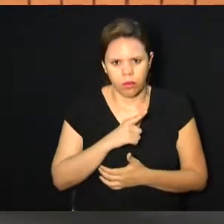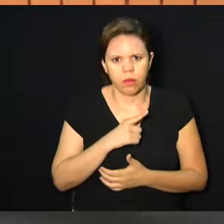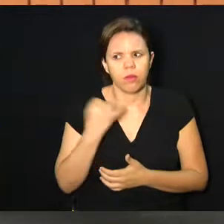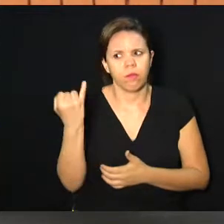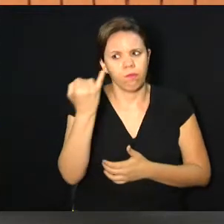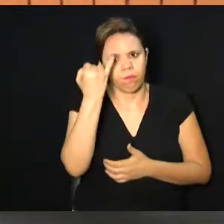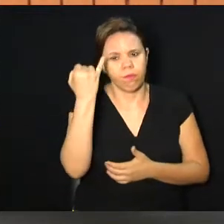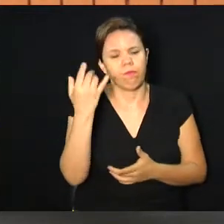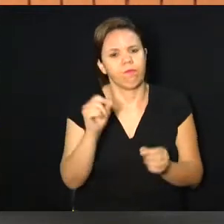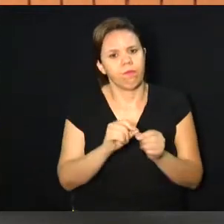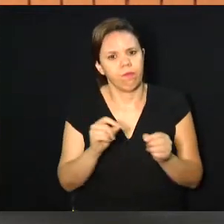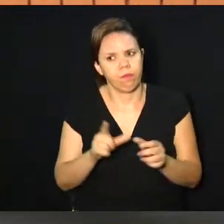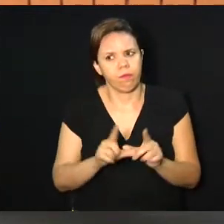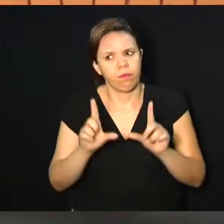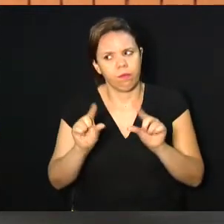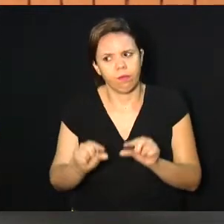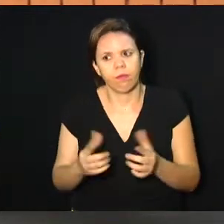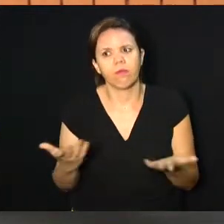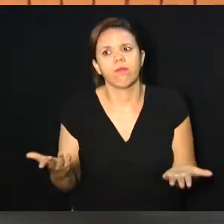muito pequeno